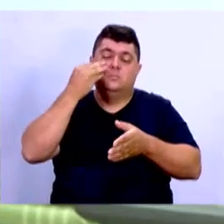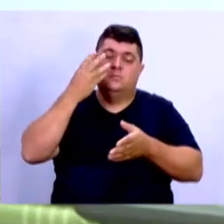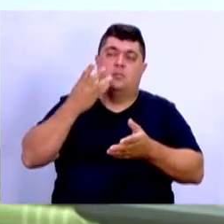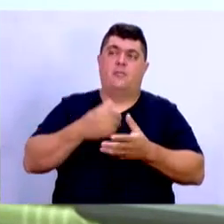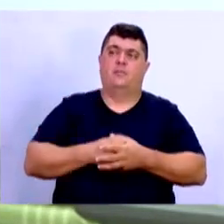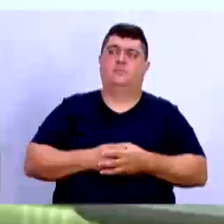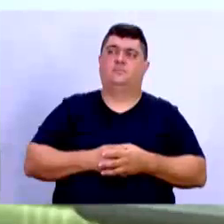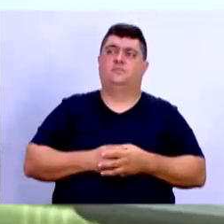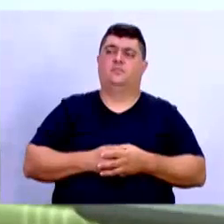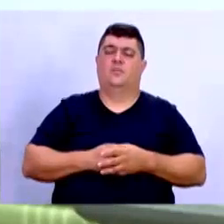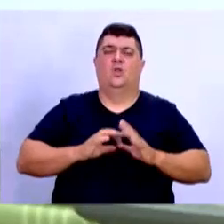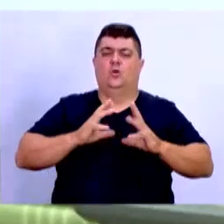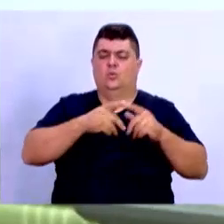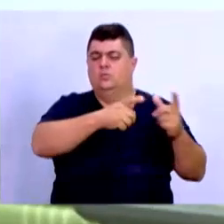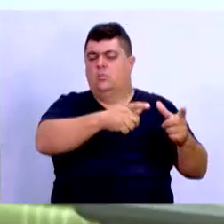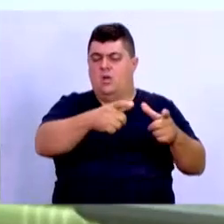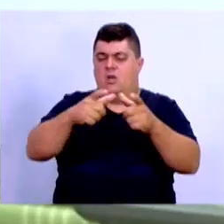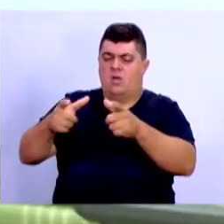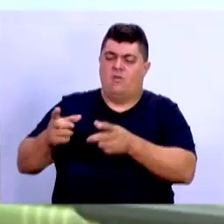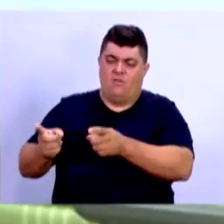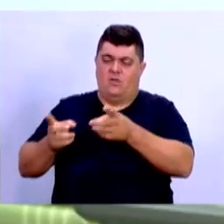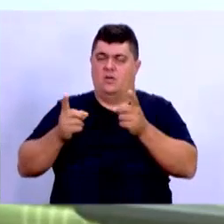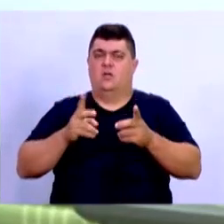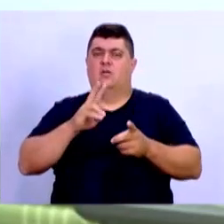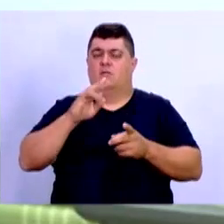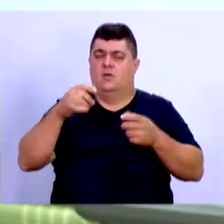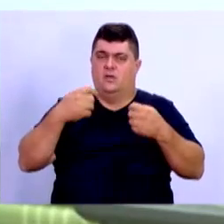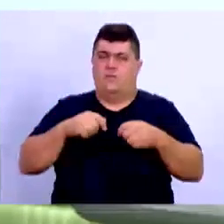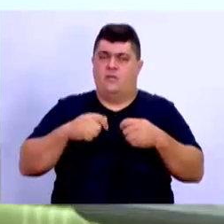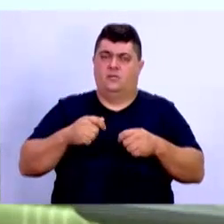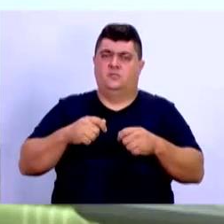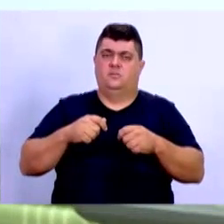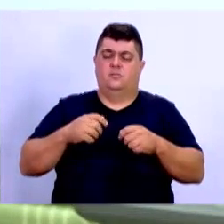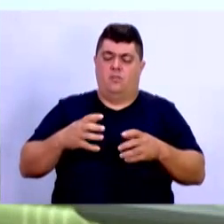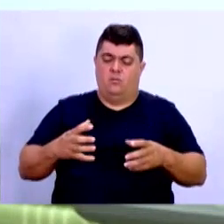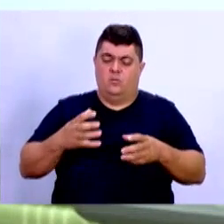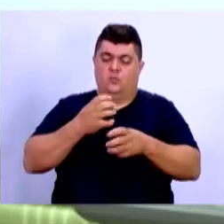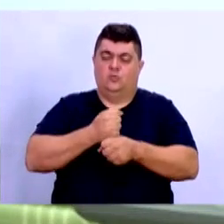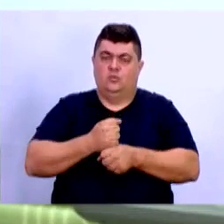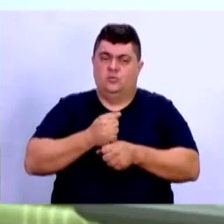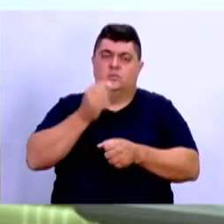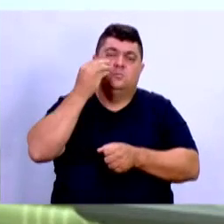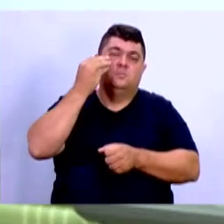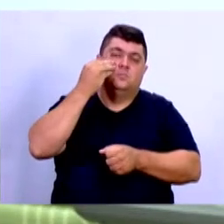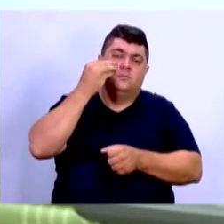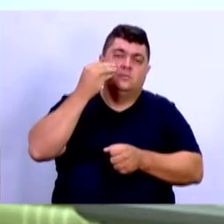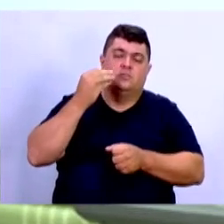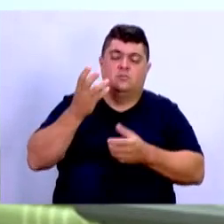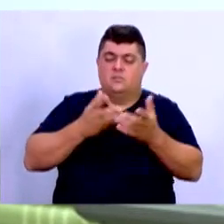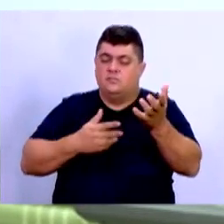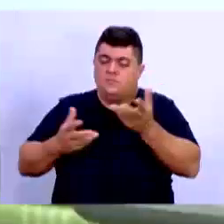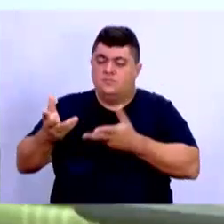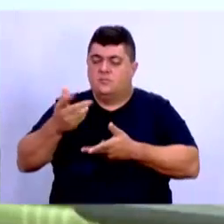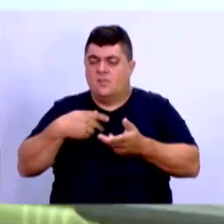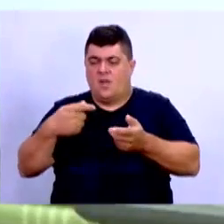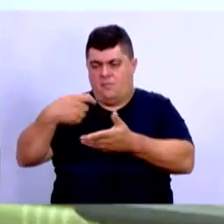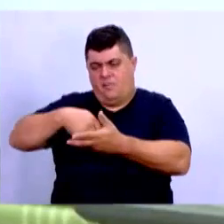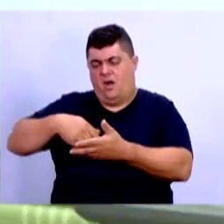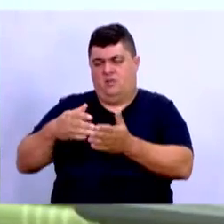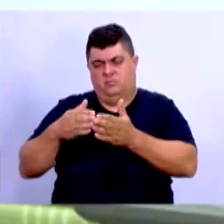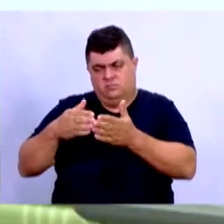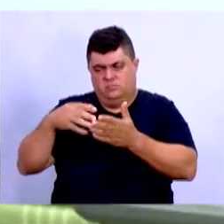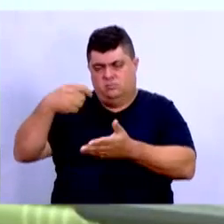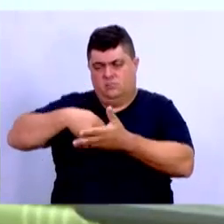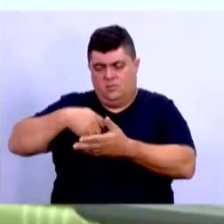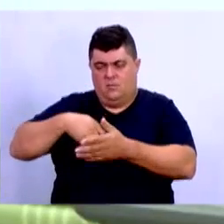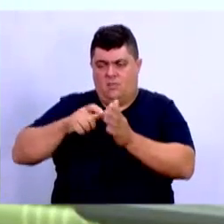os demais setores, o setor de vendas, todo mundo se unir para o quê? Para tentar fazer um processo de negociação para que esses